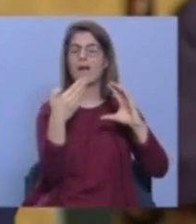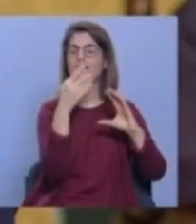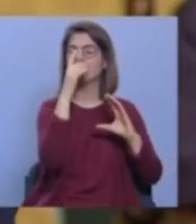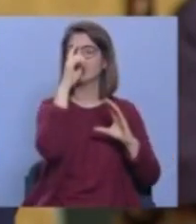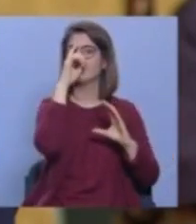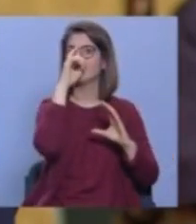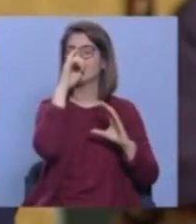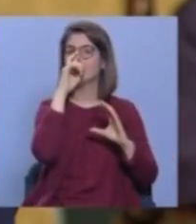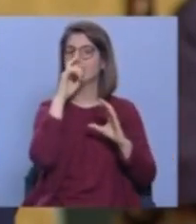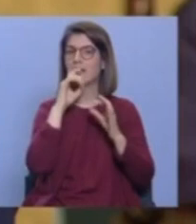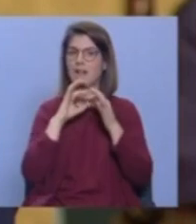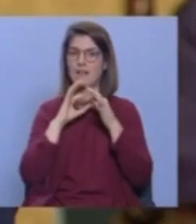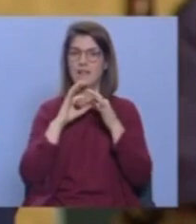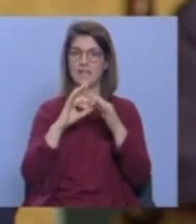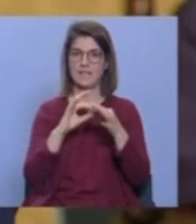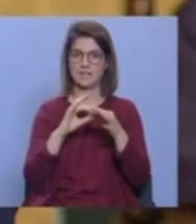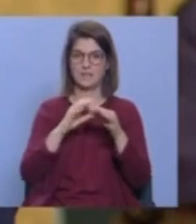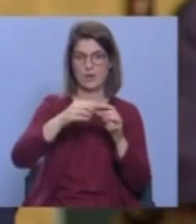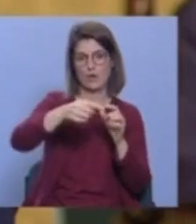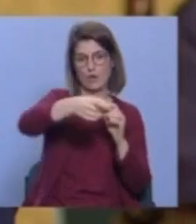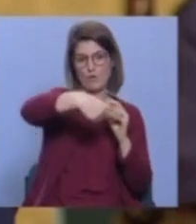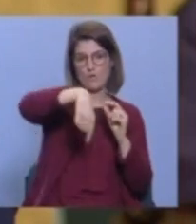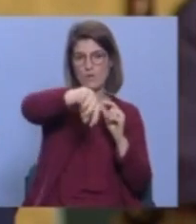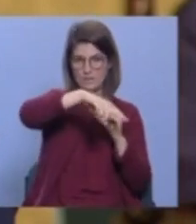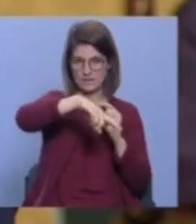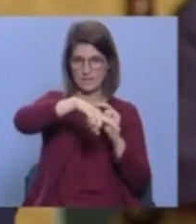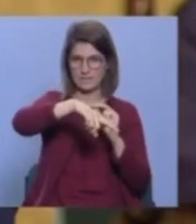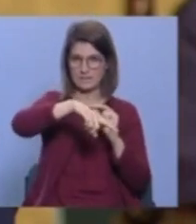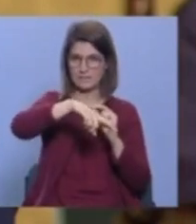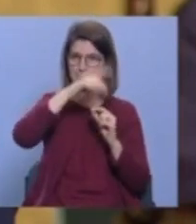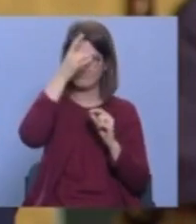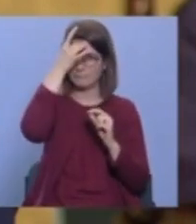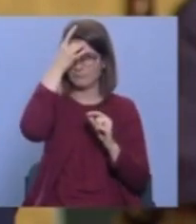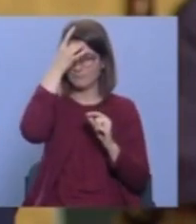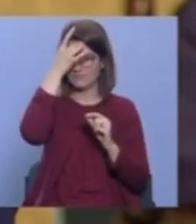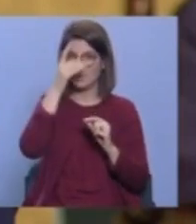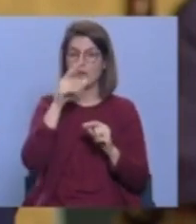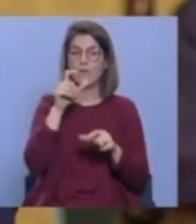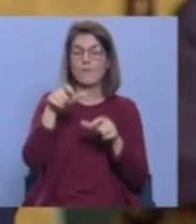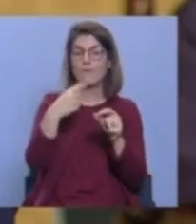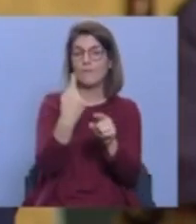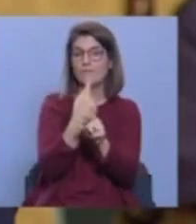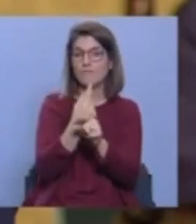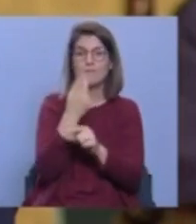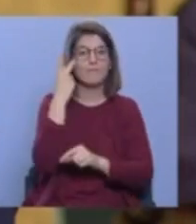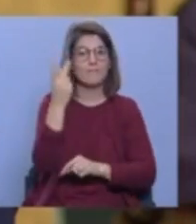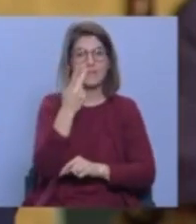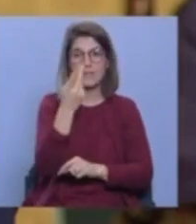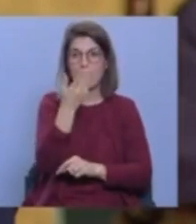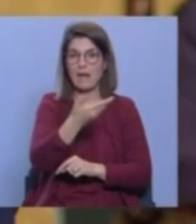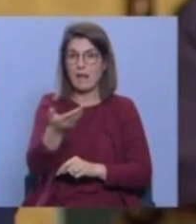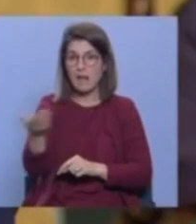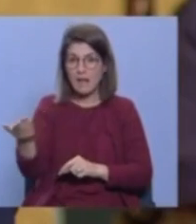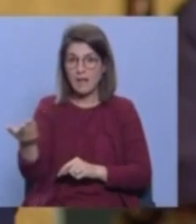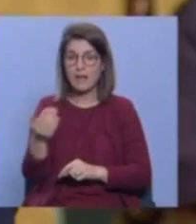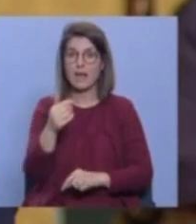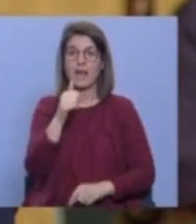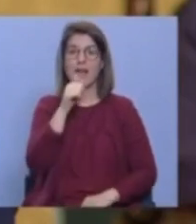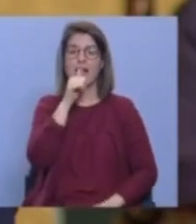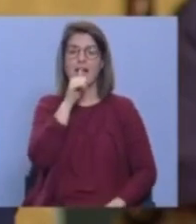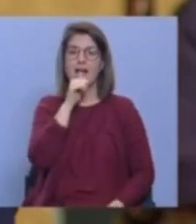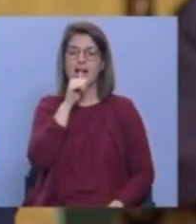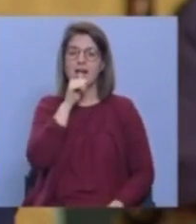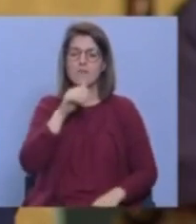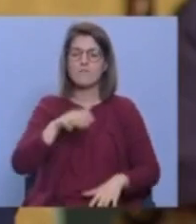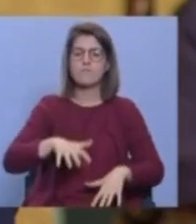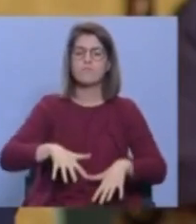minha aliança convosco e com todos os seres vivos, e nunca mais as águas formarão